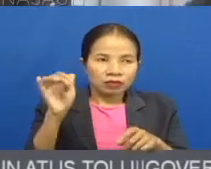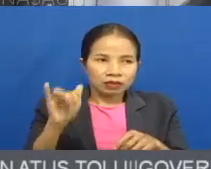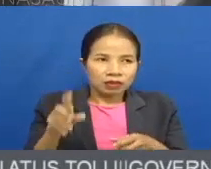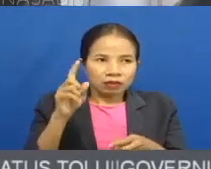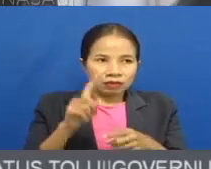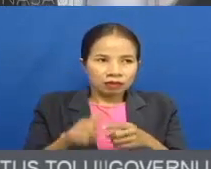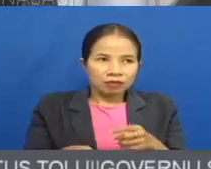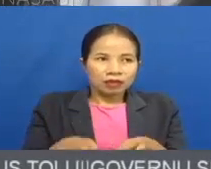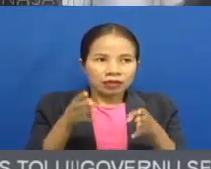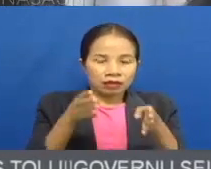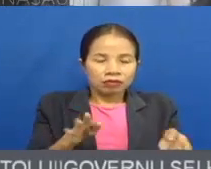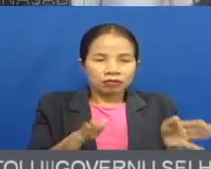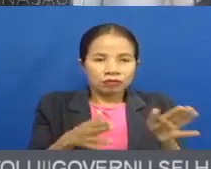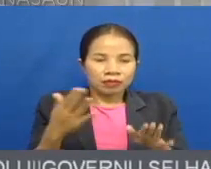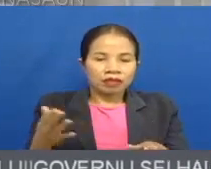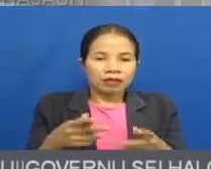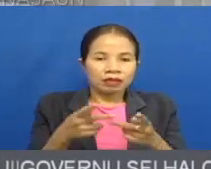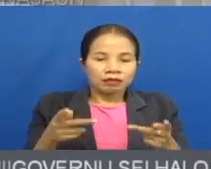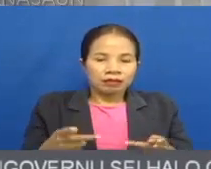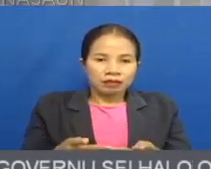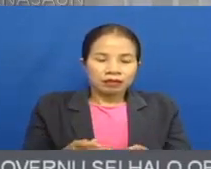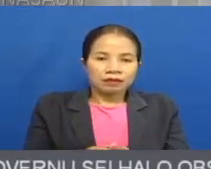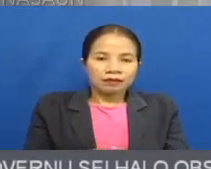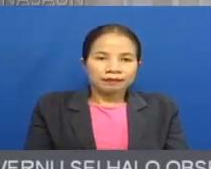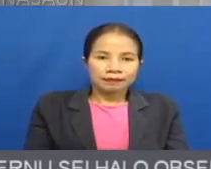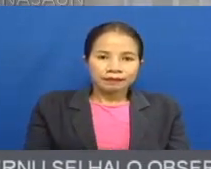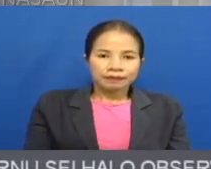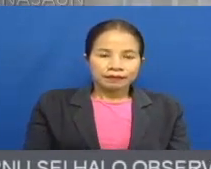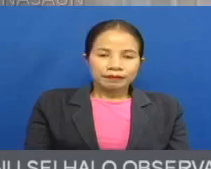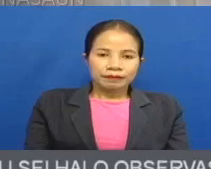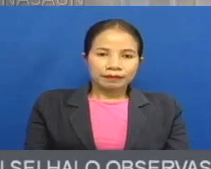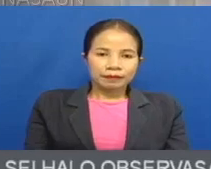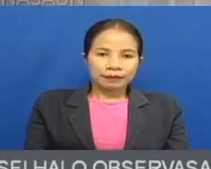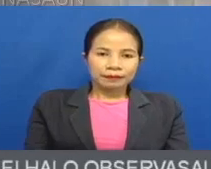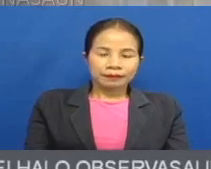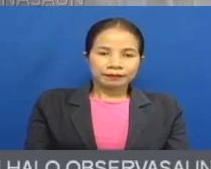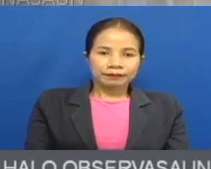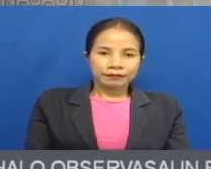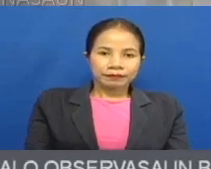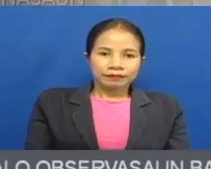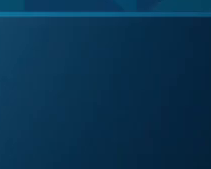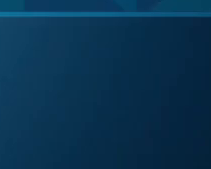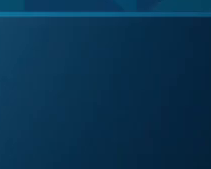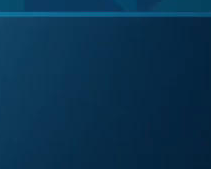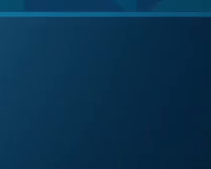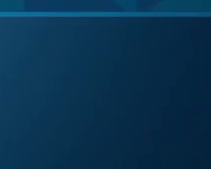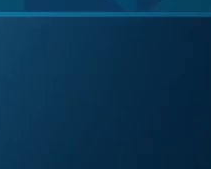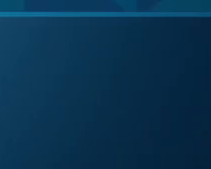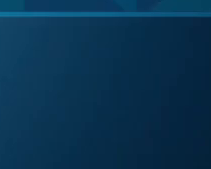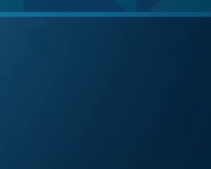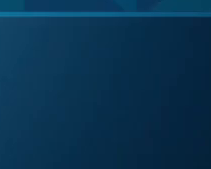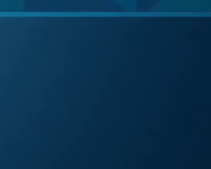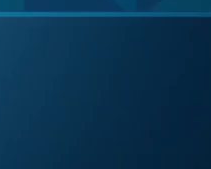do la bele hakoi mate isin iha bairu laran. Domingos Trindade, Lenha Lai, Berta Teli.